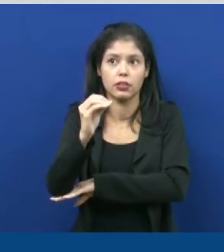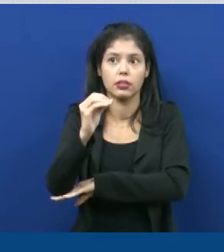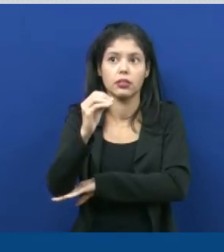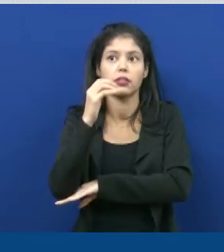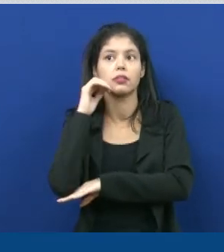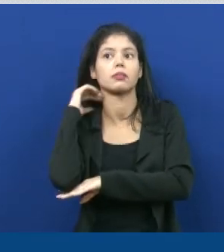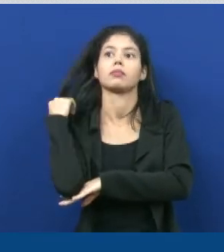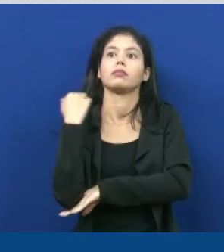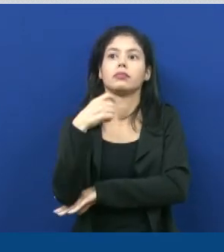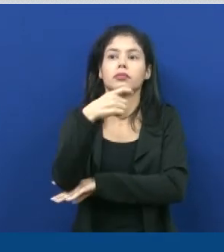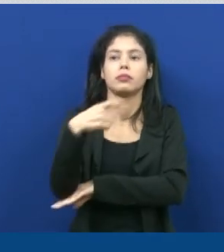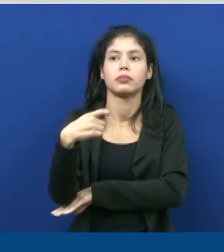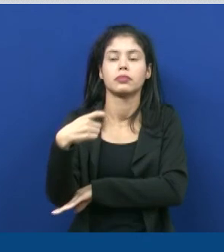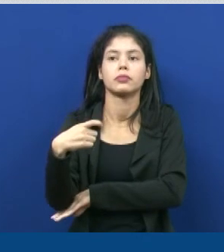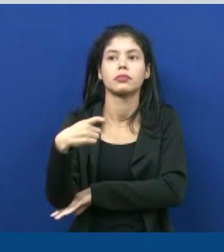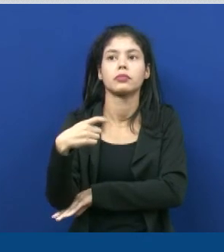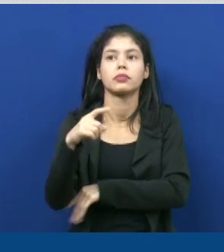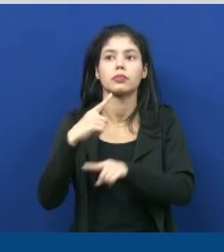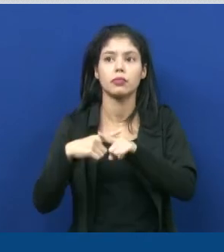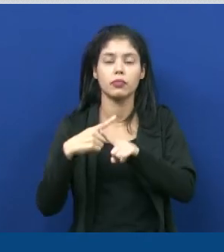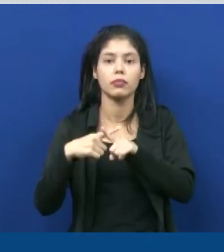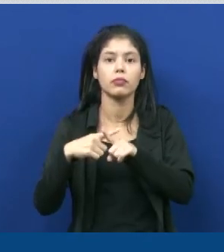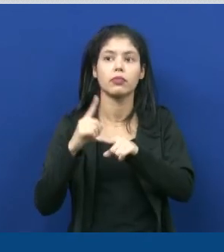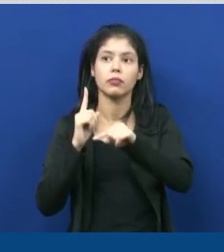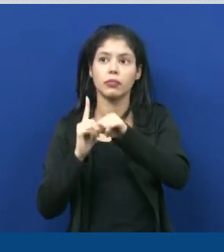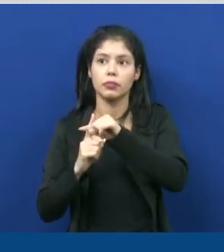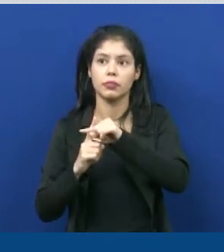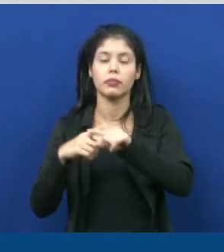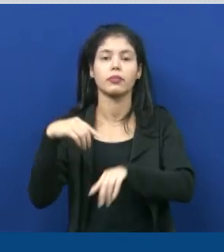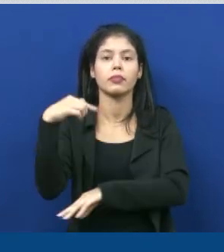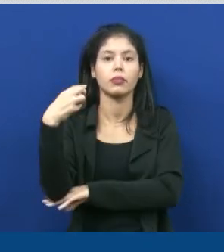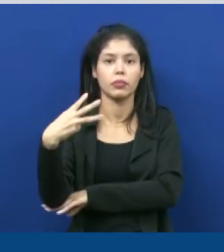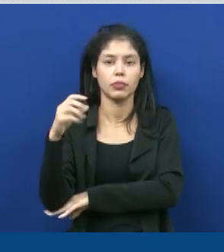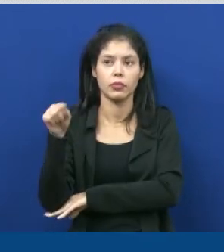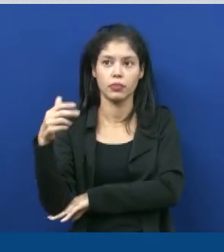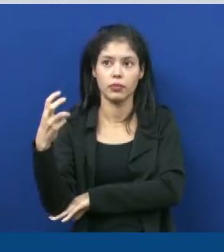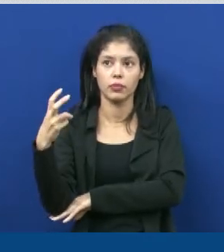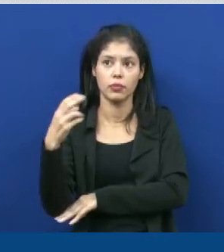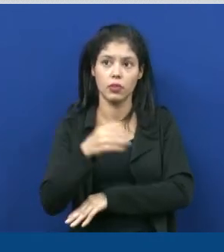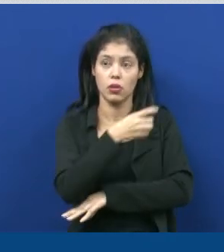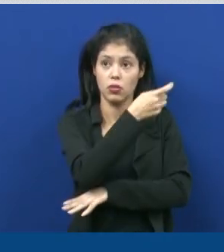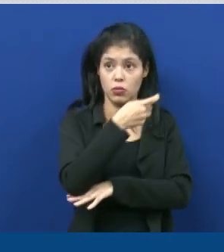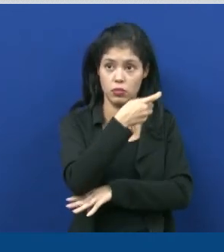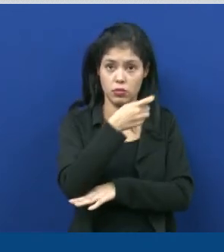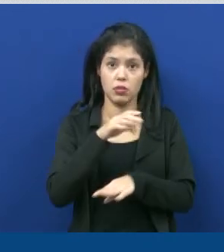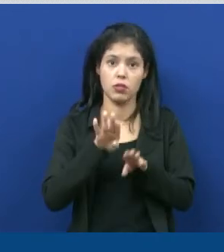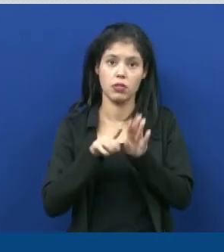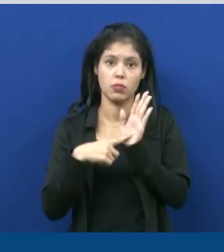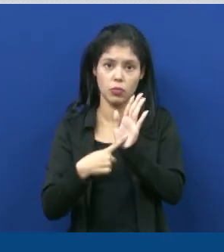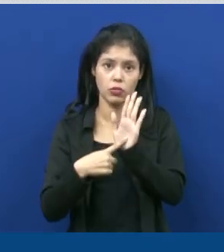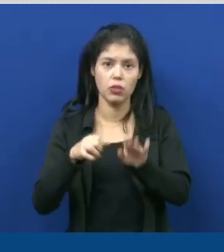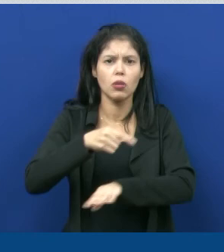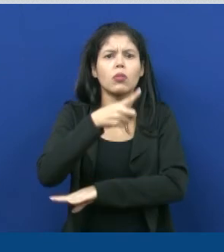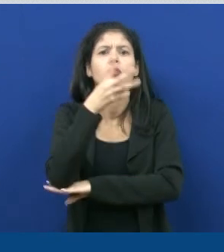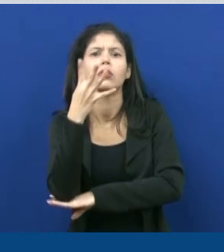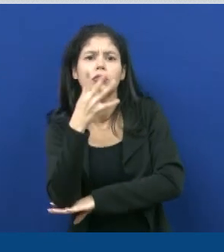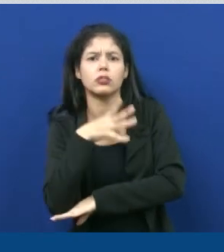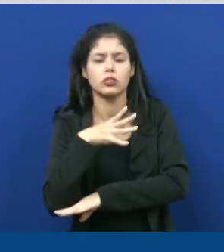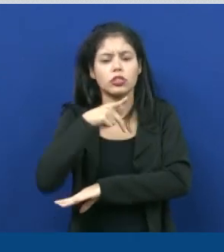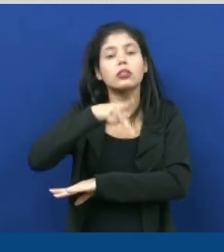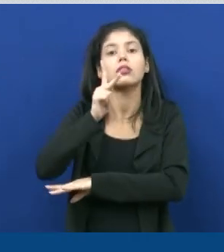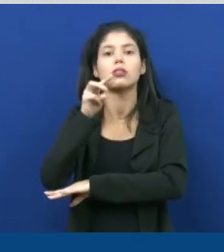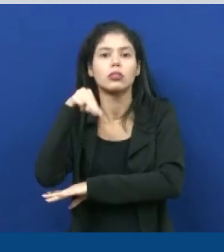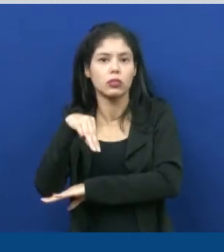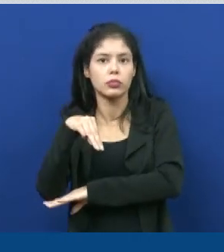0,7, ou 70 centavos, vezes o valor variável. No caso, x aqui é a quantidade de quilômetros.